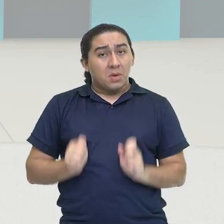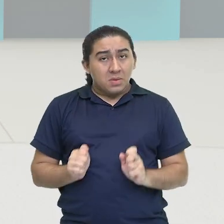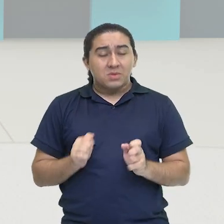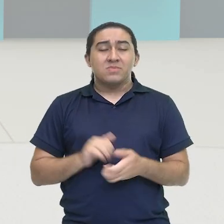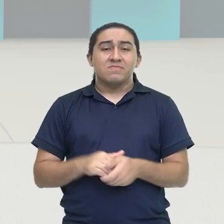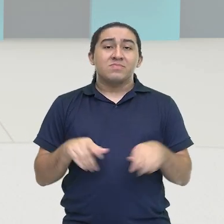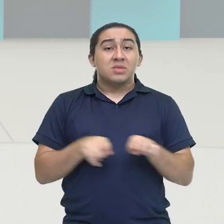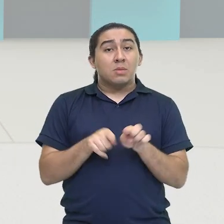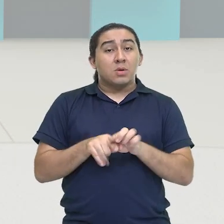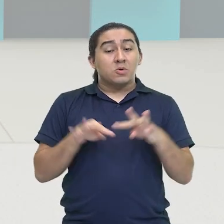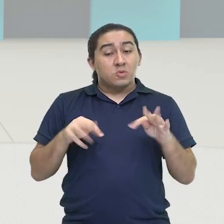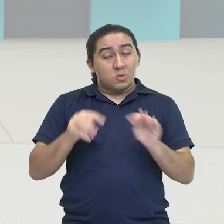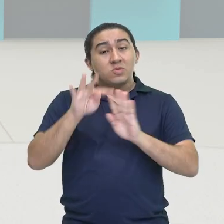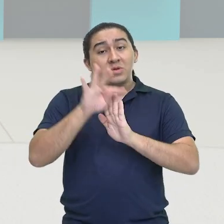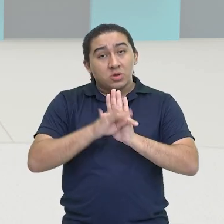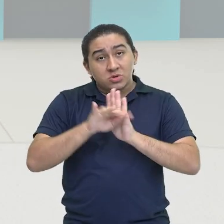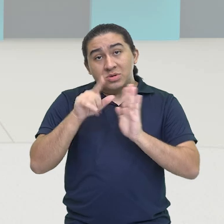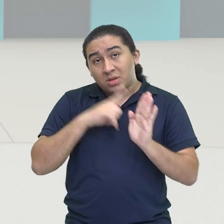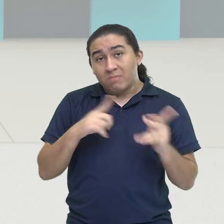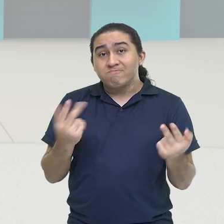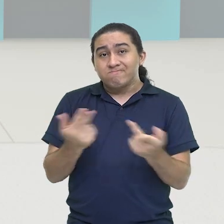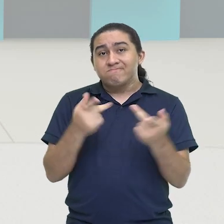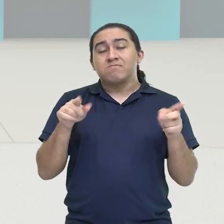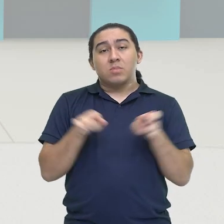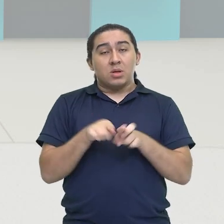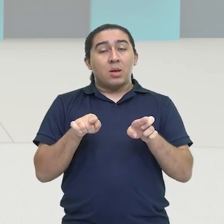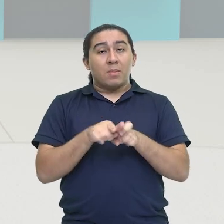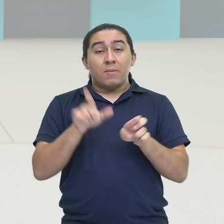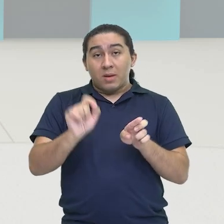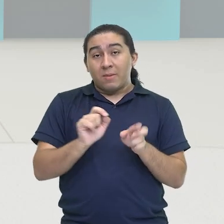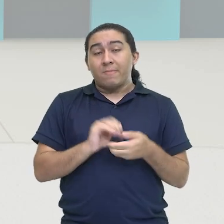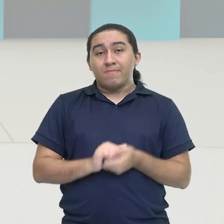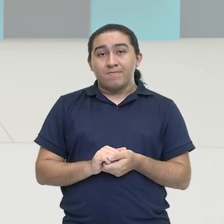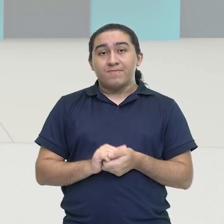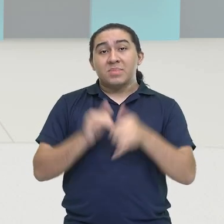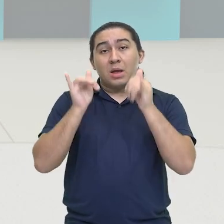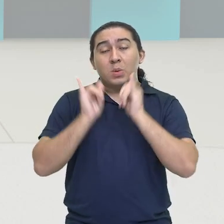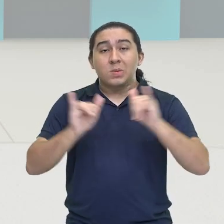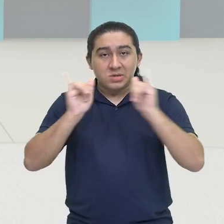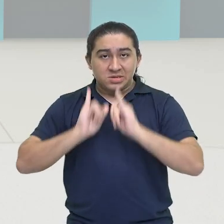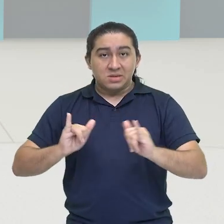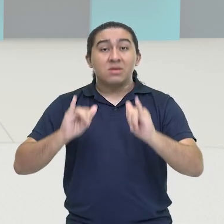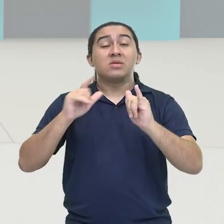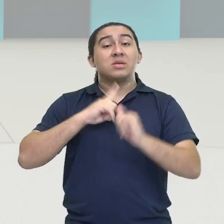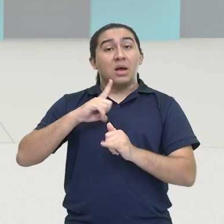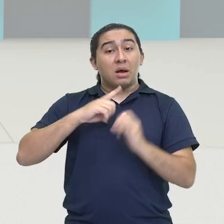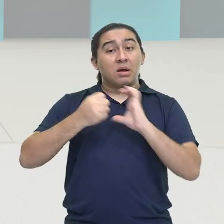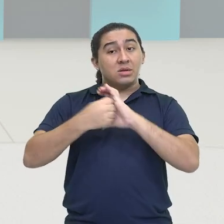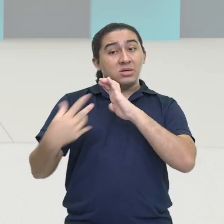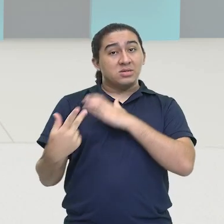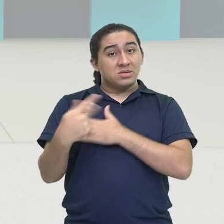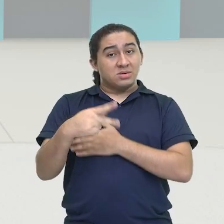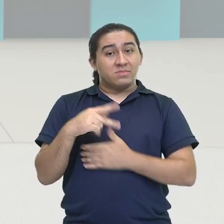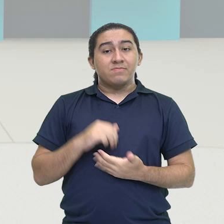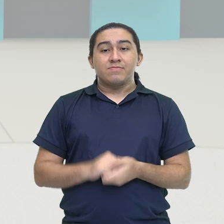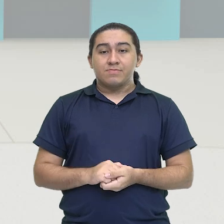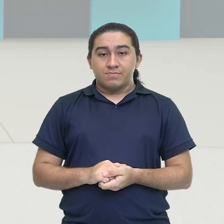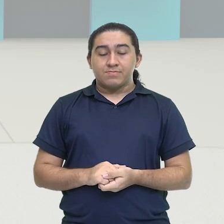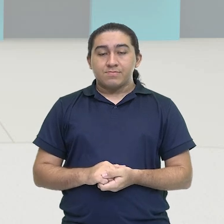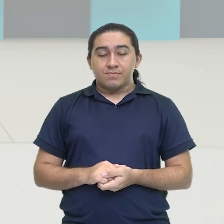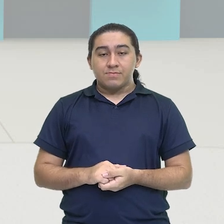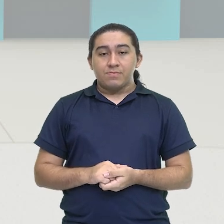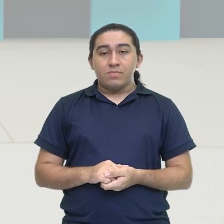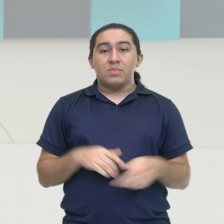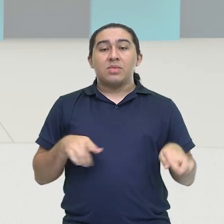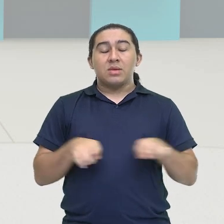os textos. E assim, a notícia também tem suas características. A